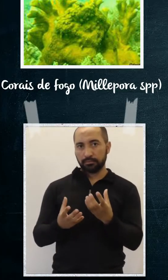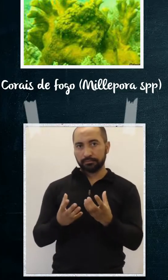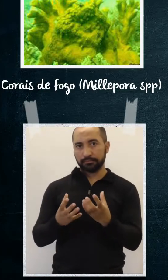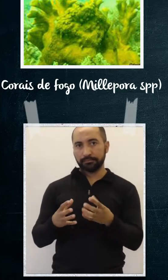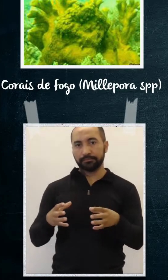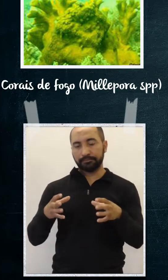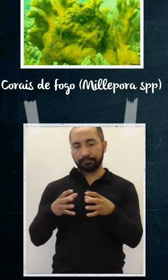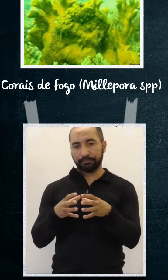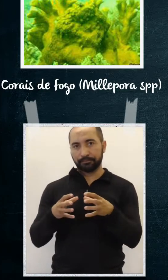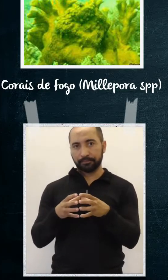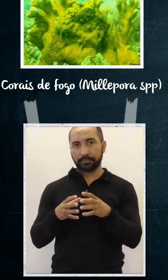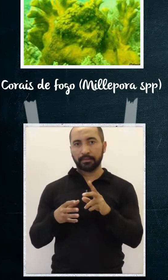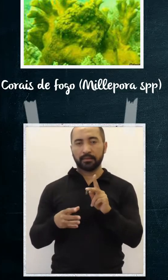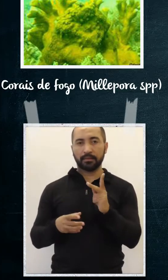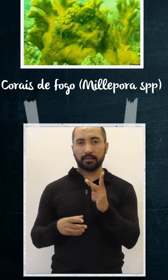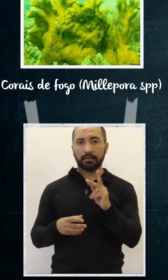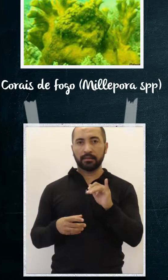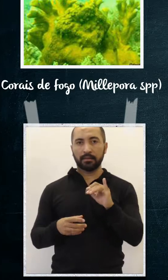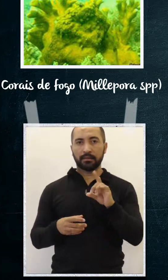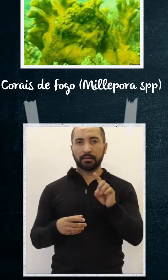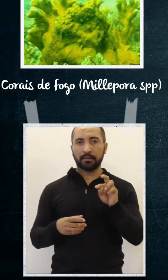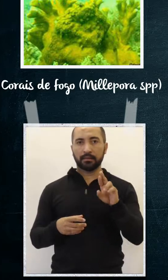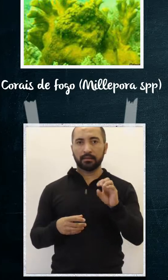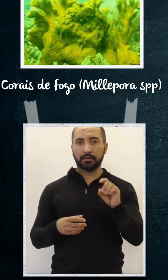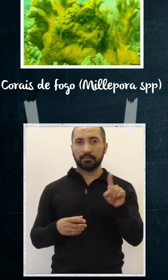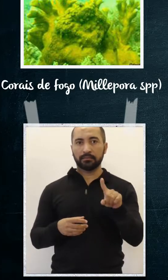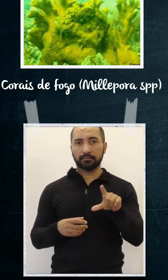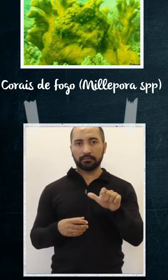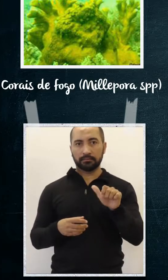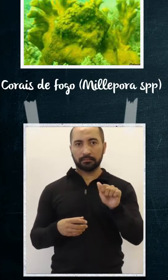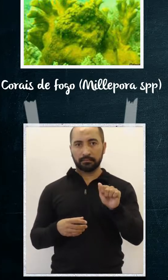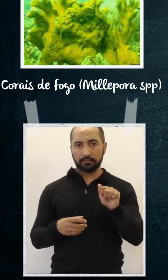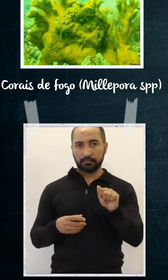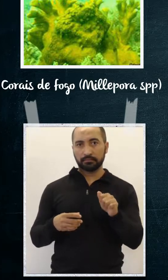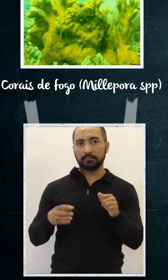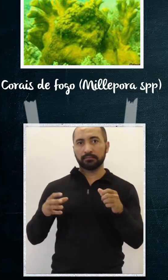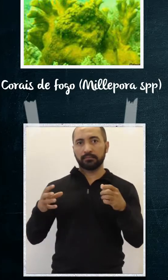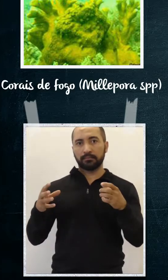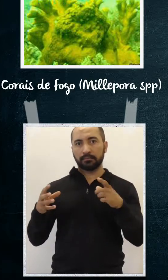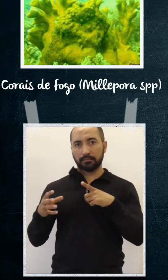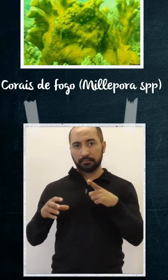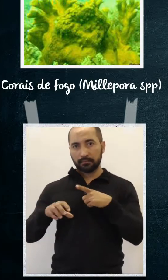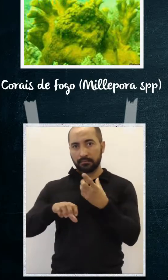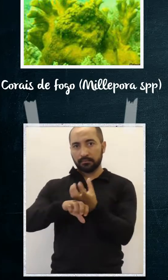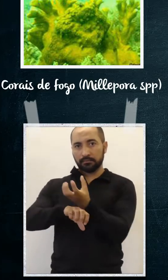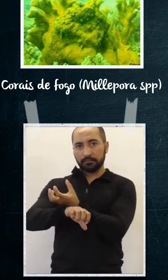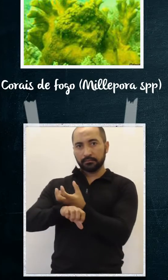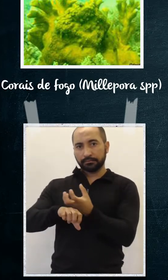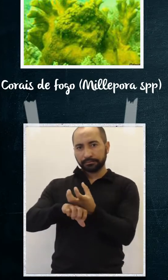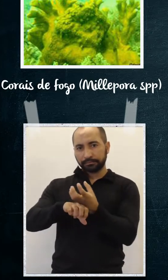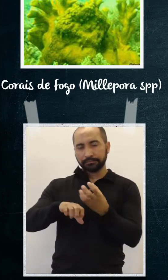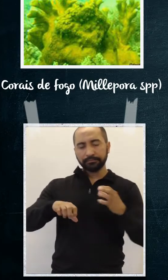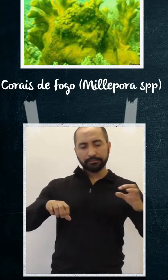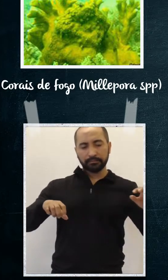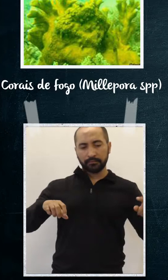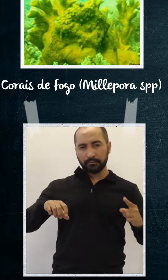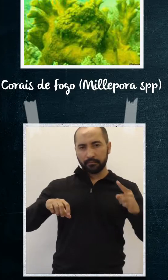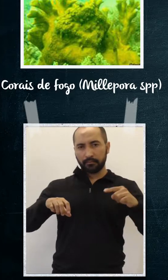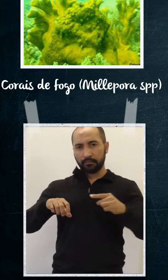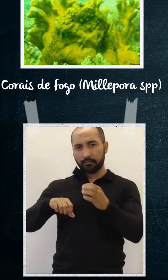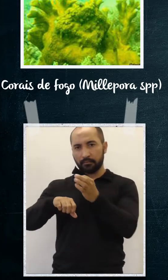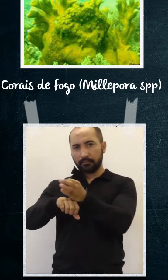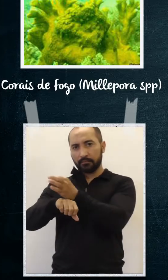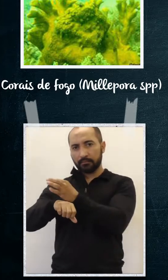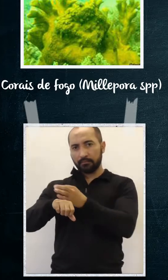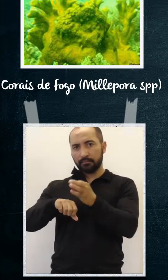com microalgas fotossintéticas, as zooxantelas, que permitem a estes organismos uma alternativa autotrófica e que também facilitam e